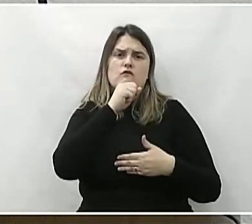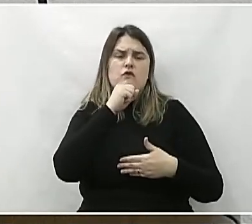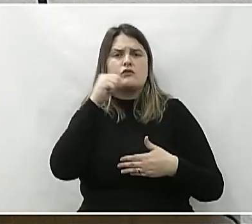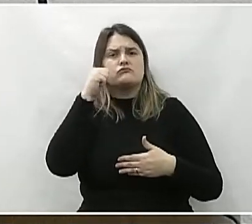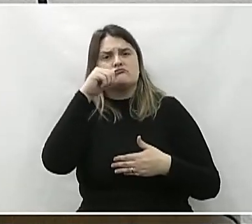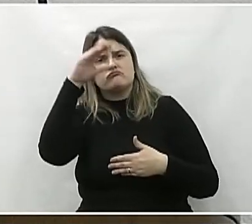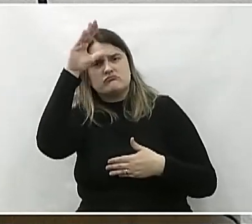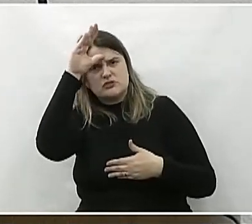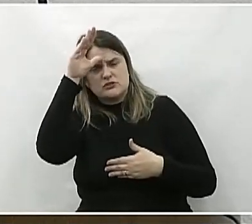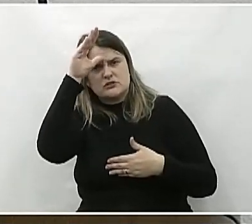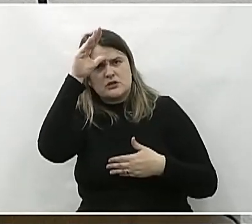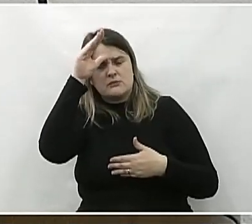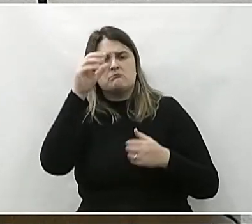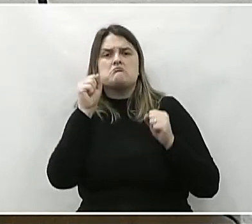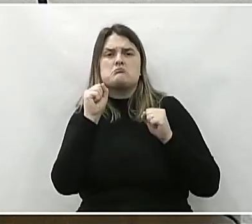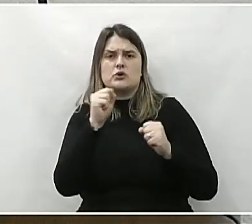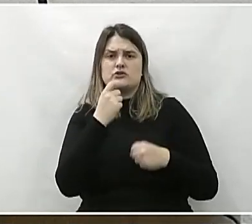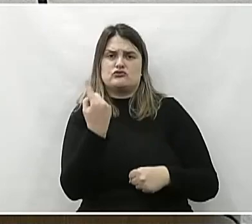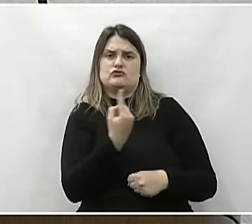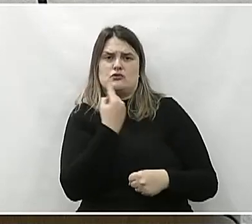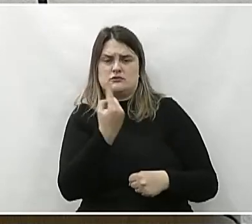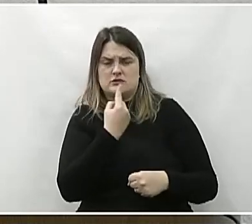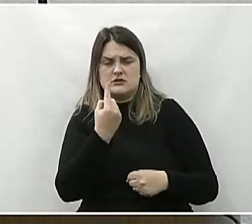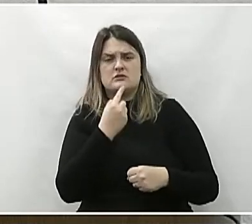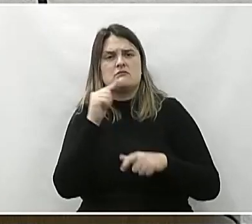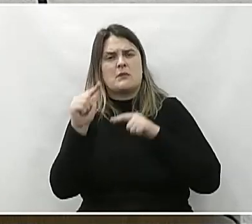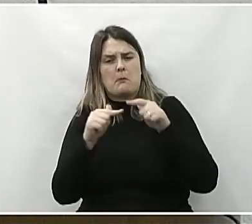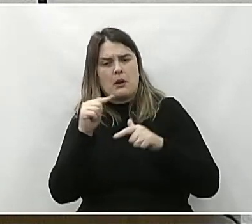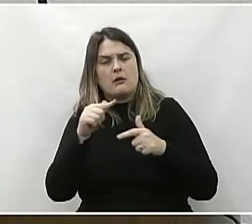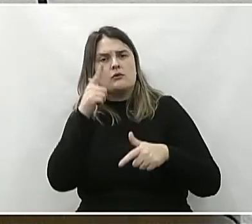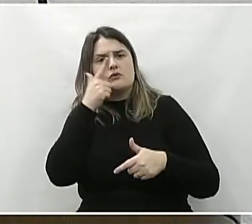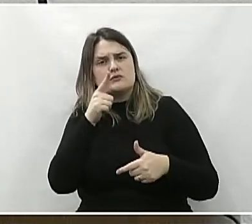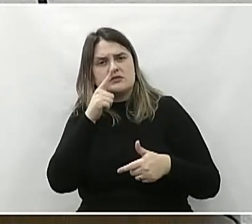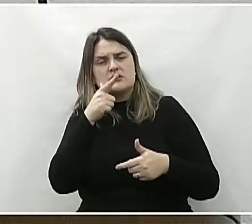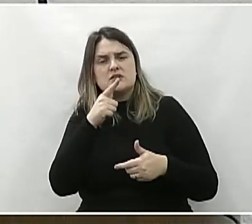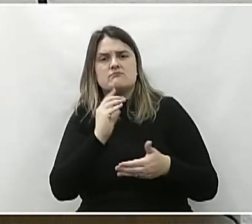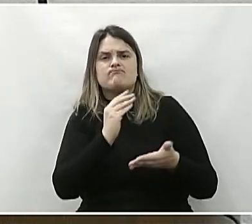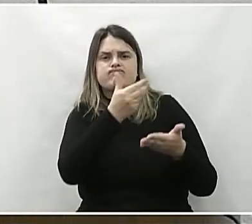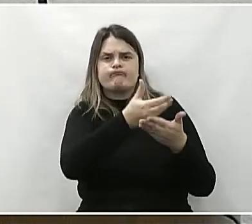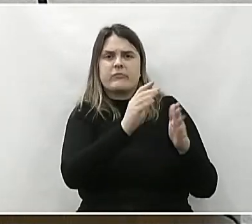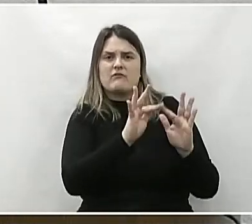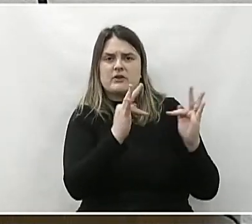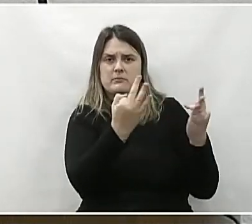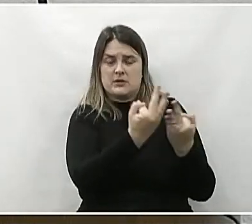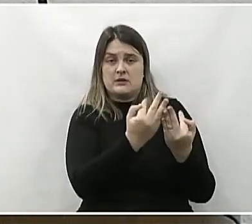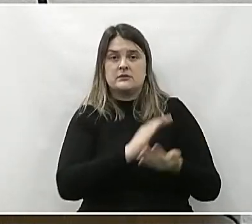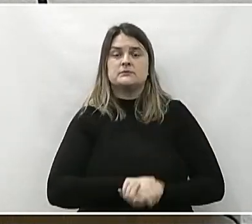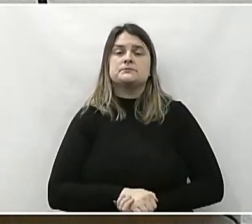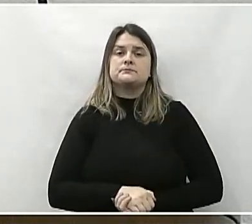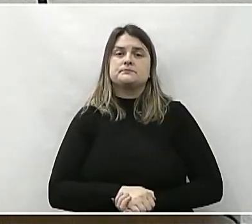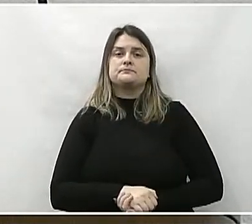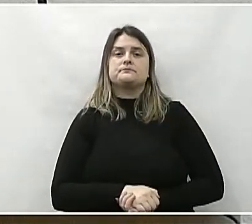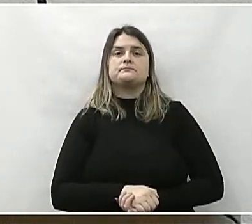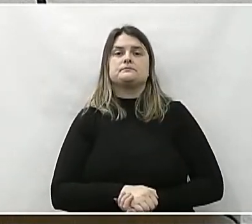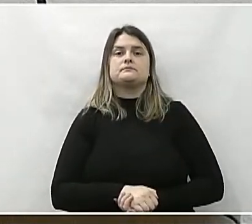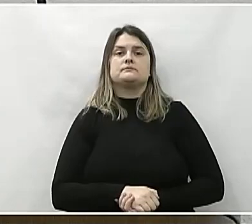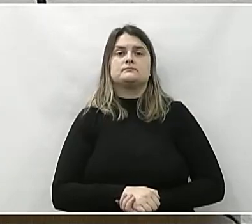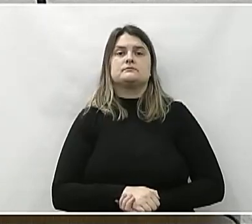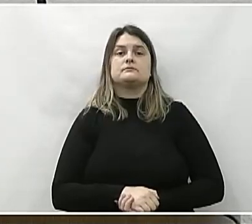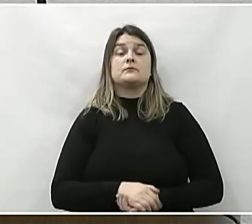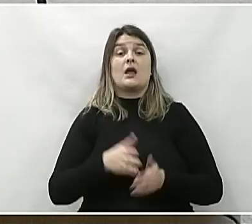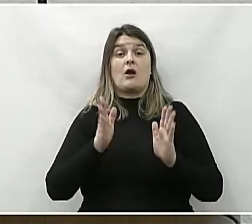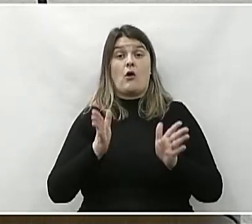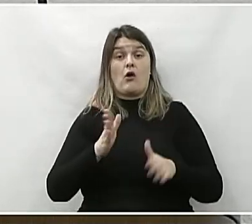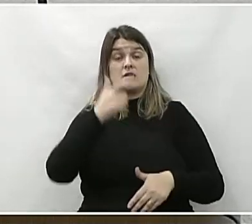que possa também ter o seu negócio e poder levar o sustento para dentro das suas casas então ressalto que